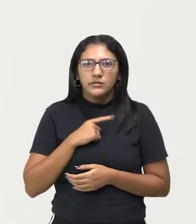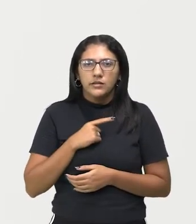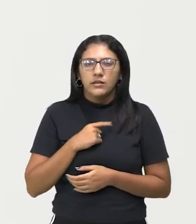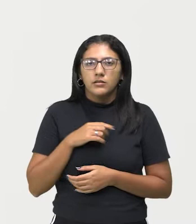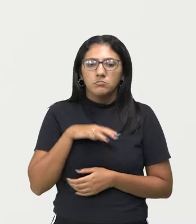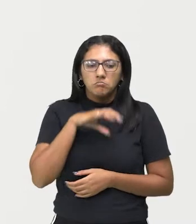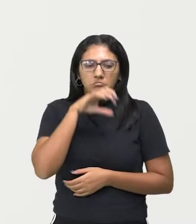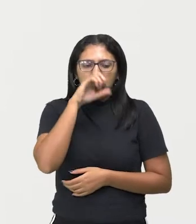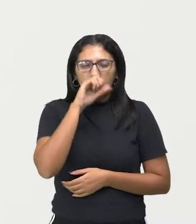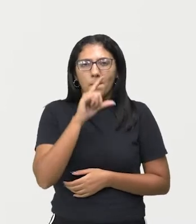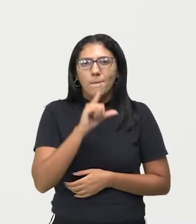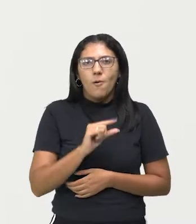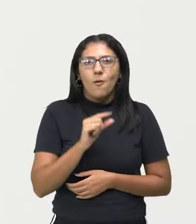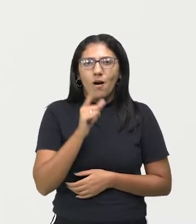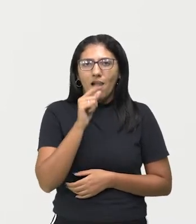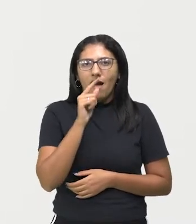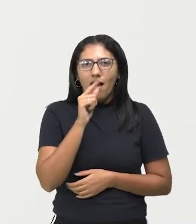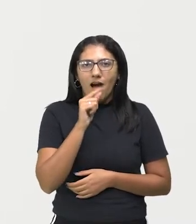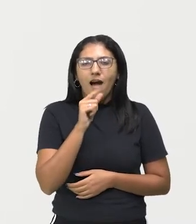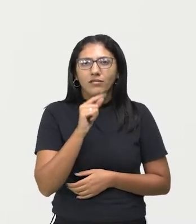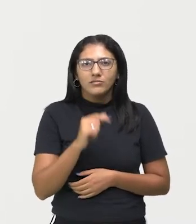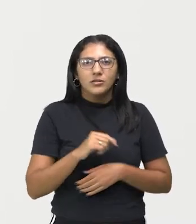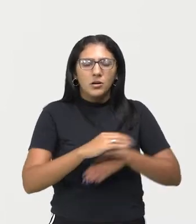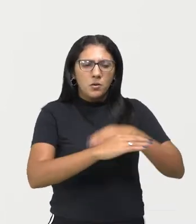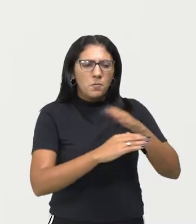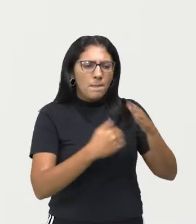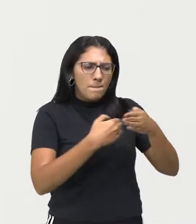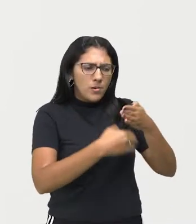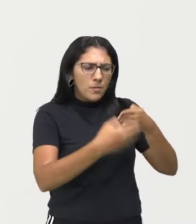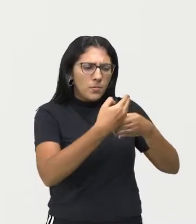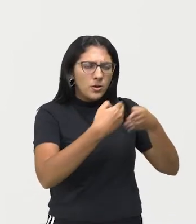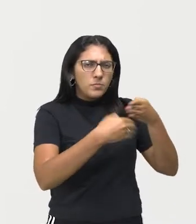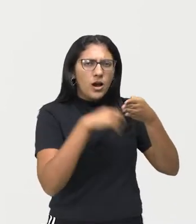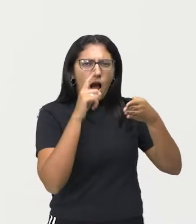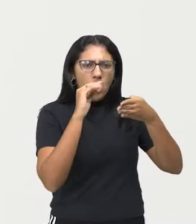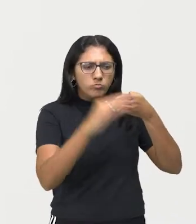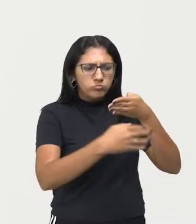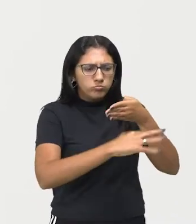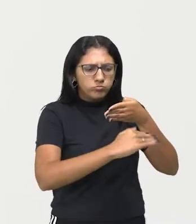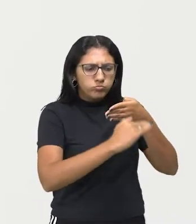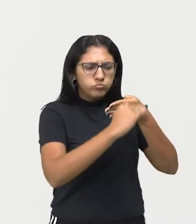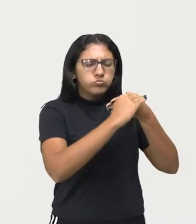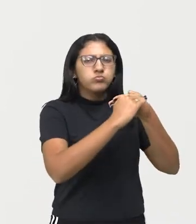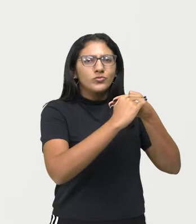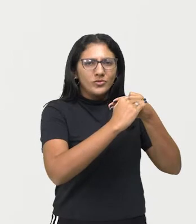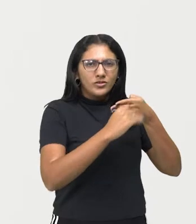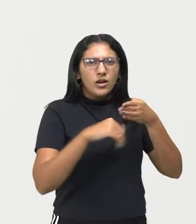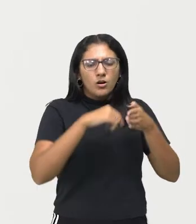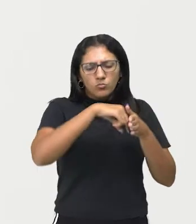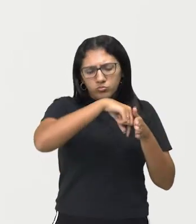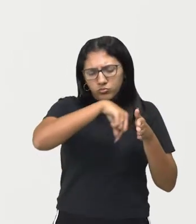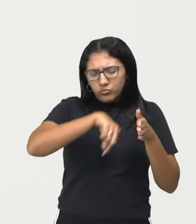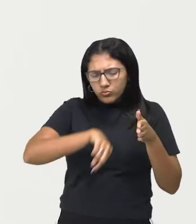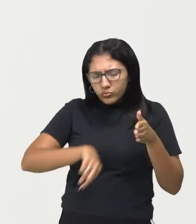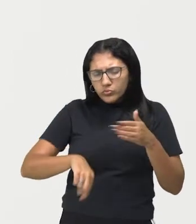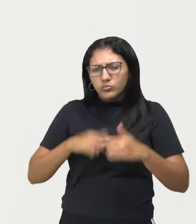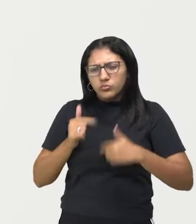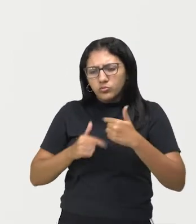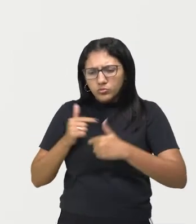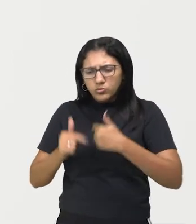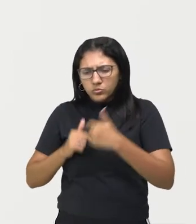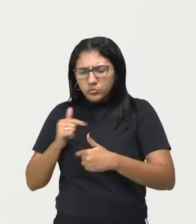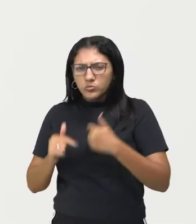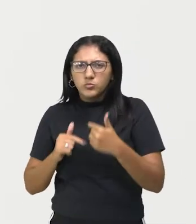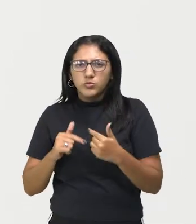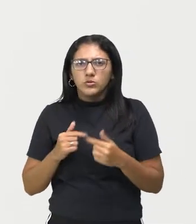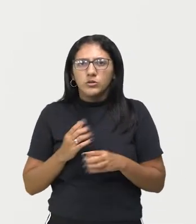oxigênio, porque a água fica presa durante um determinado tempo e até ela ser liberada, ela perdeu toda a sua oxigenação. Então,